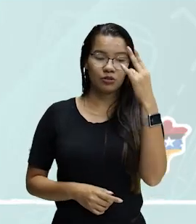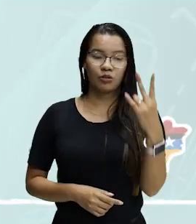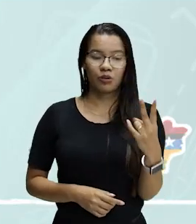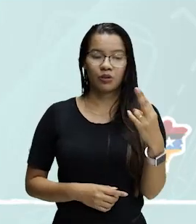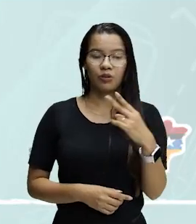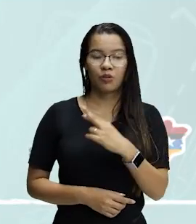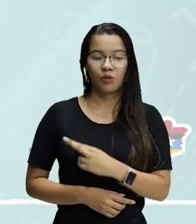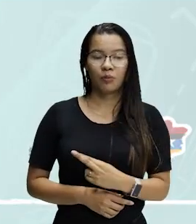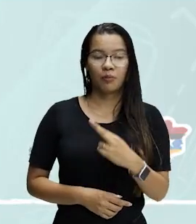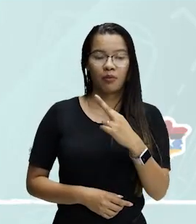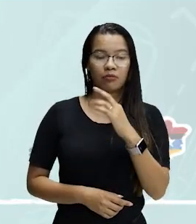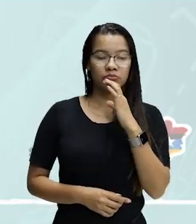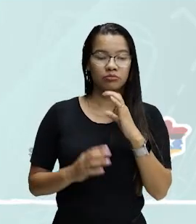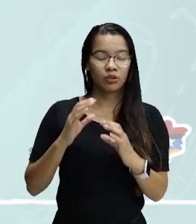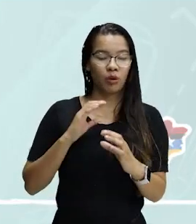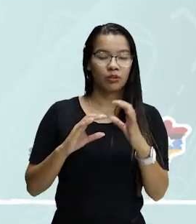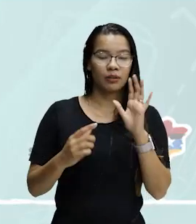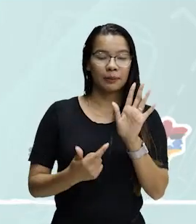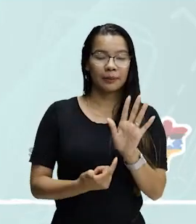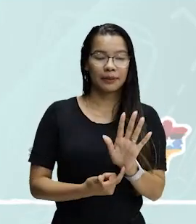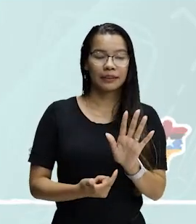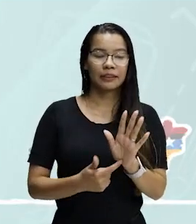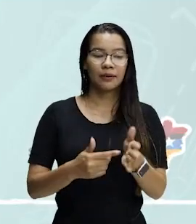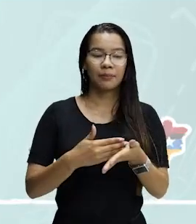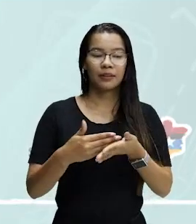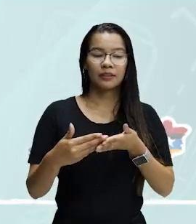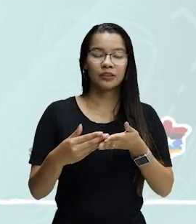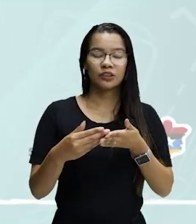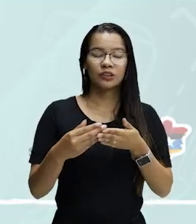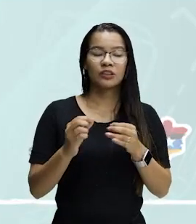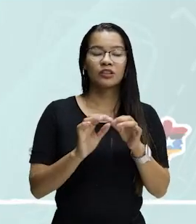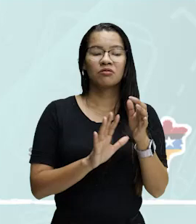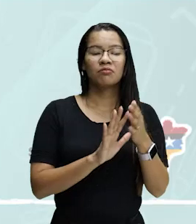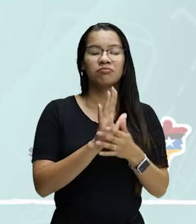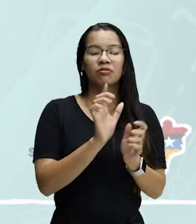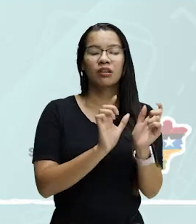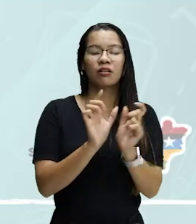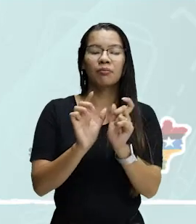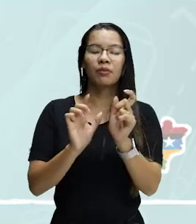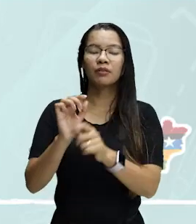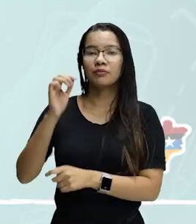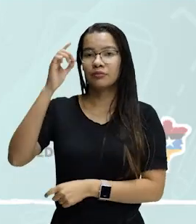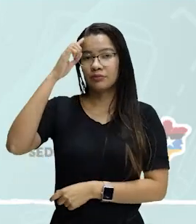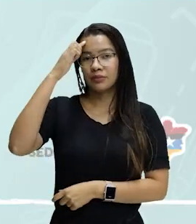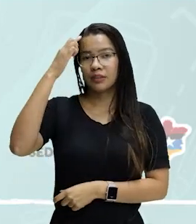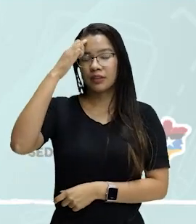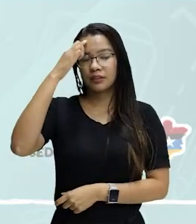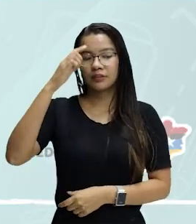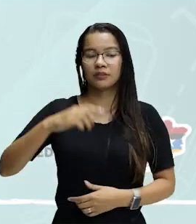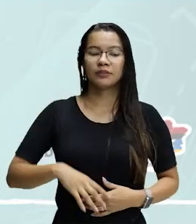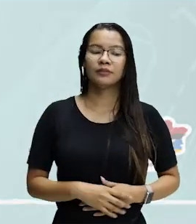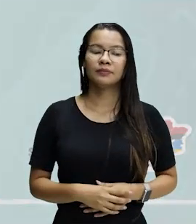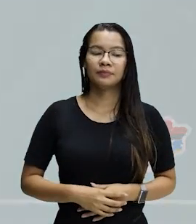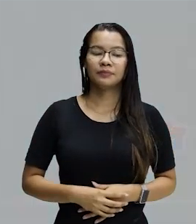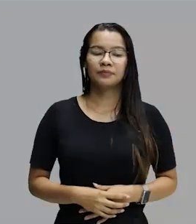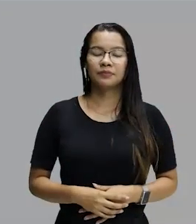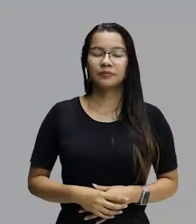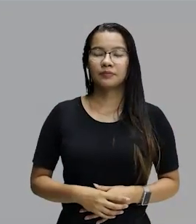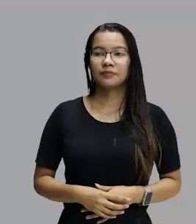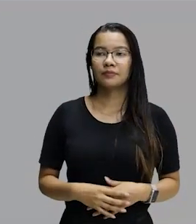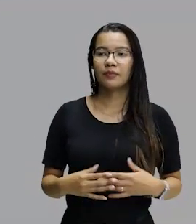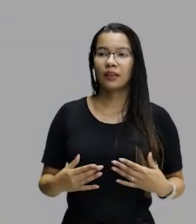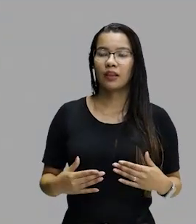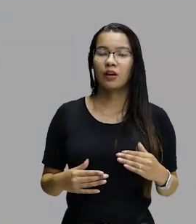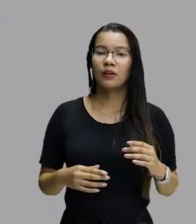uma história. Isso é o enredo. E essa história é apresentada a partir de um encadeamento de ideias, eventos.